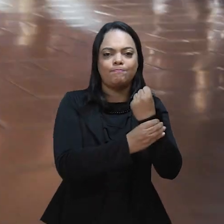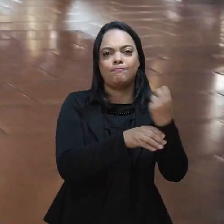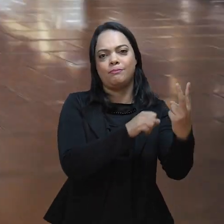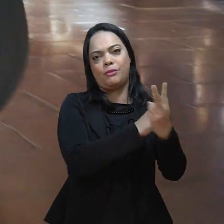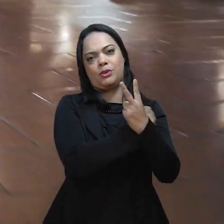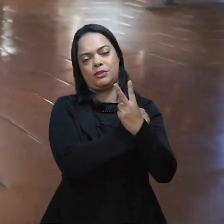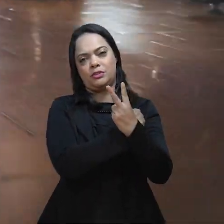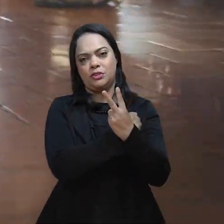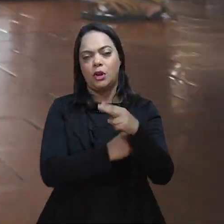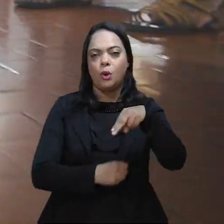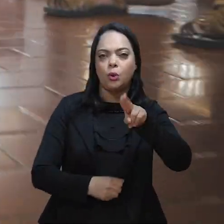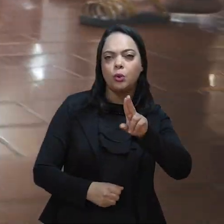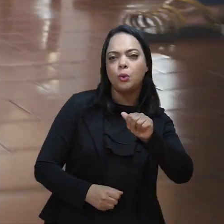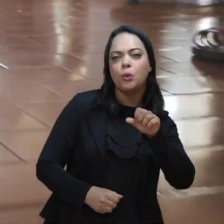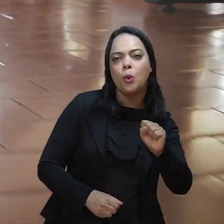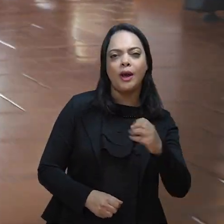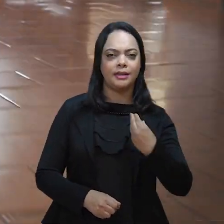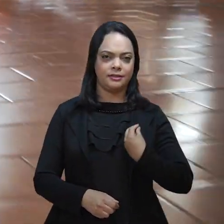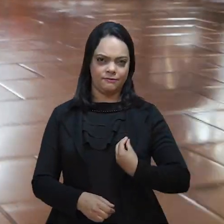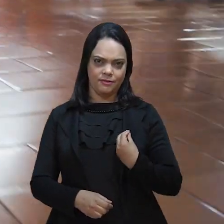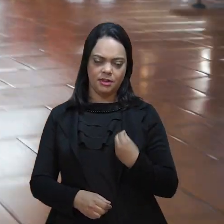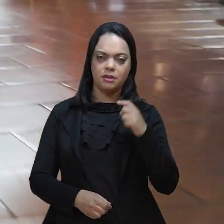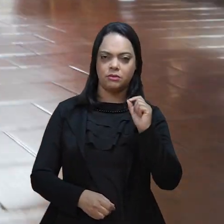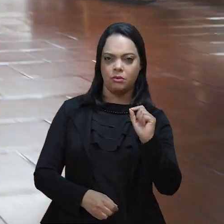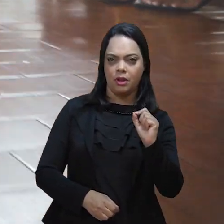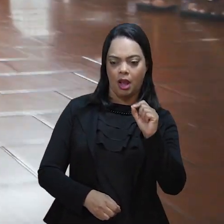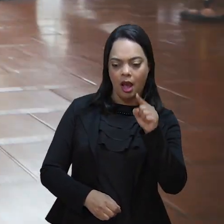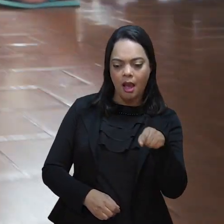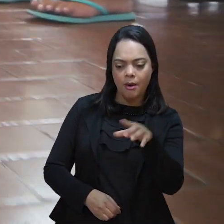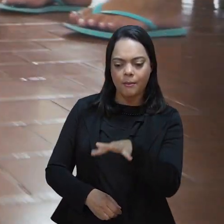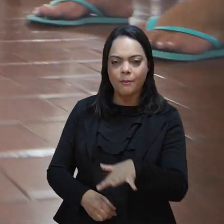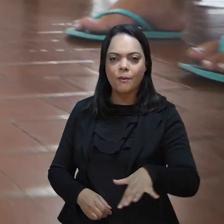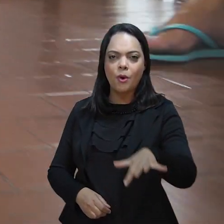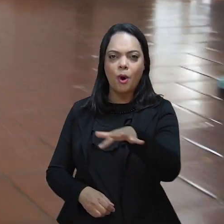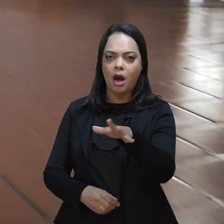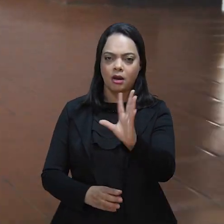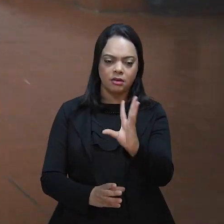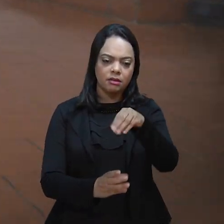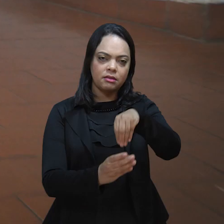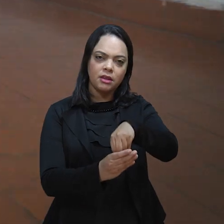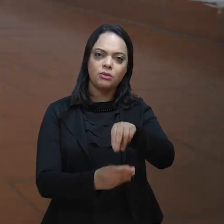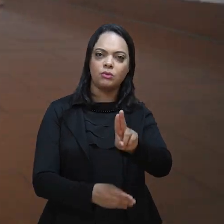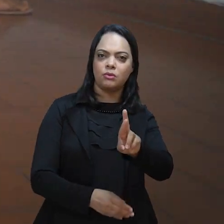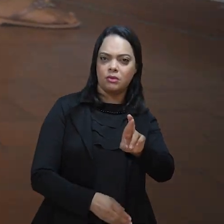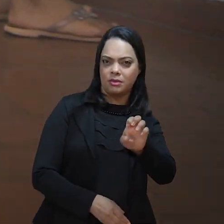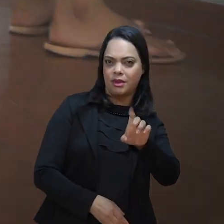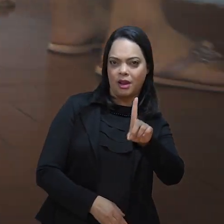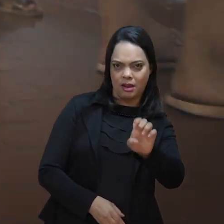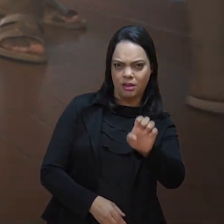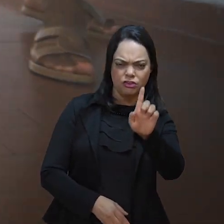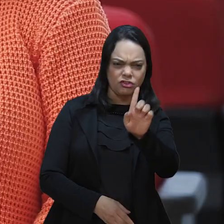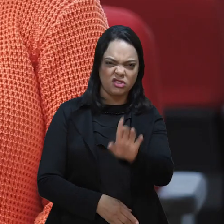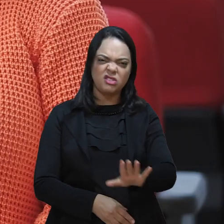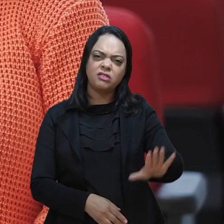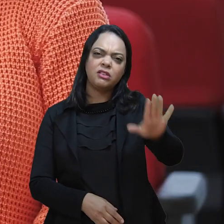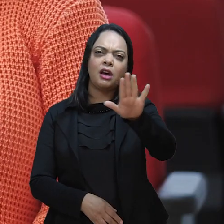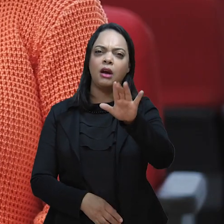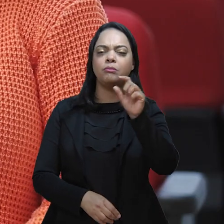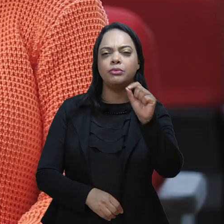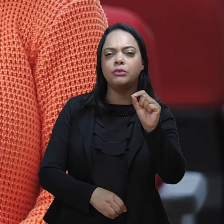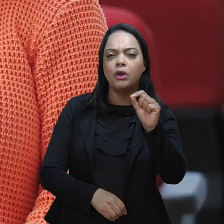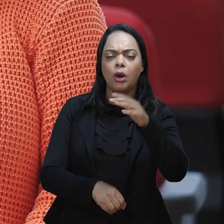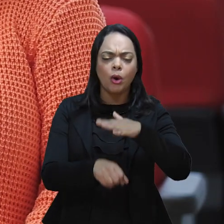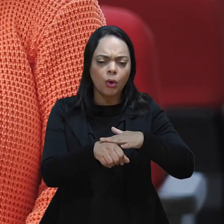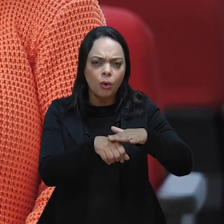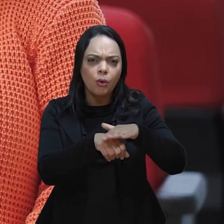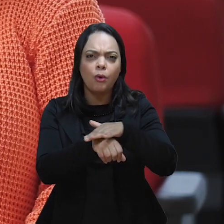Vidas, ele surge como um espaço dentro da rede, de um modo geral, que faz a escuta e o acolhimento